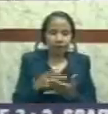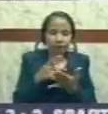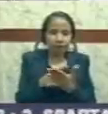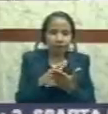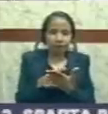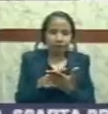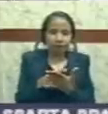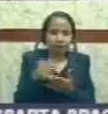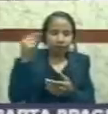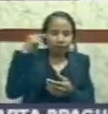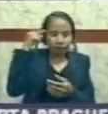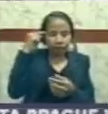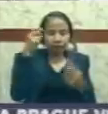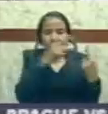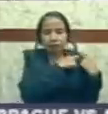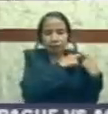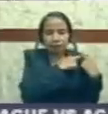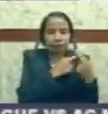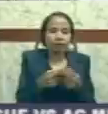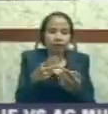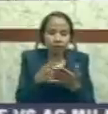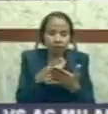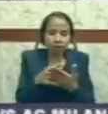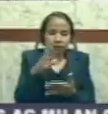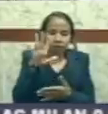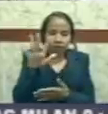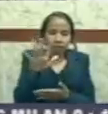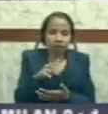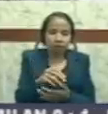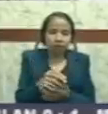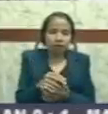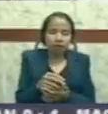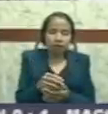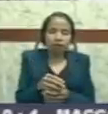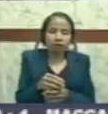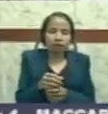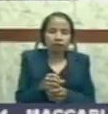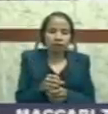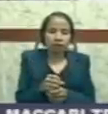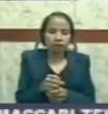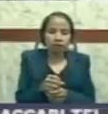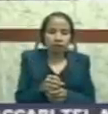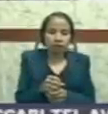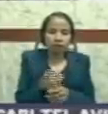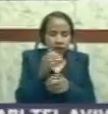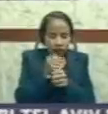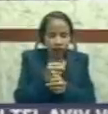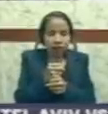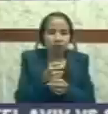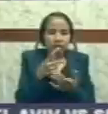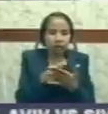Proposta, o Governo em oposição, proposta 5, rejeita, e sim,